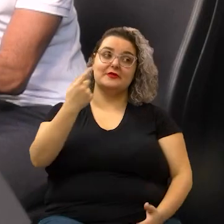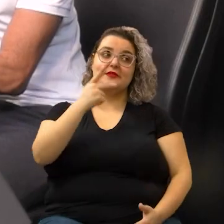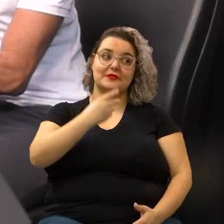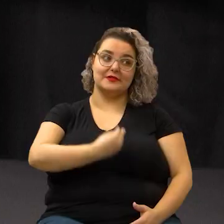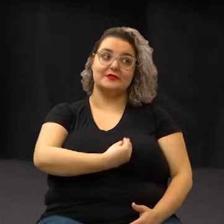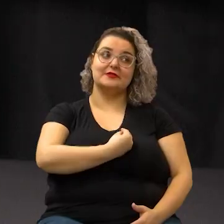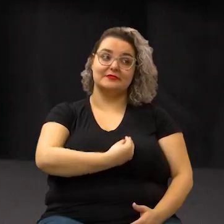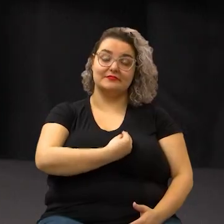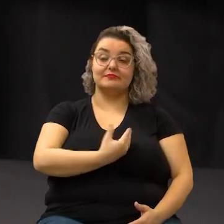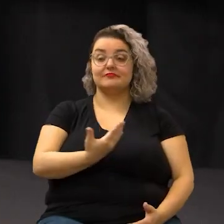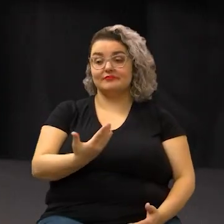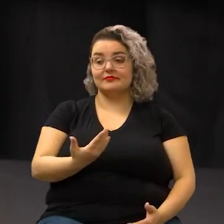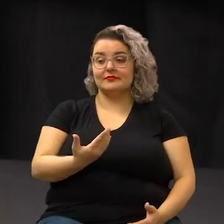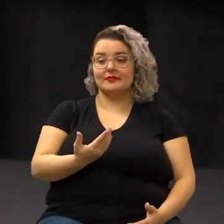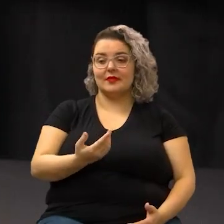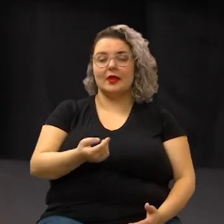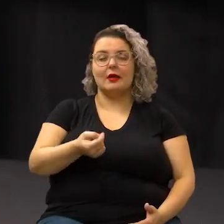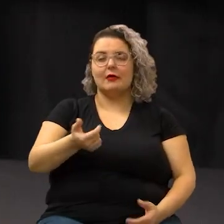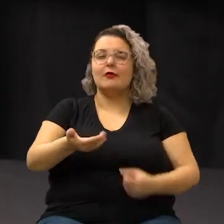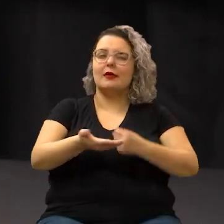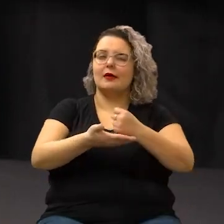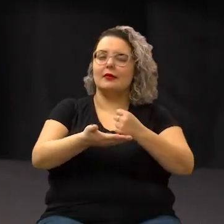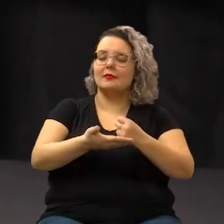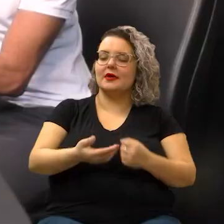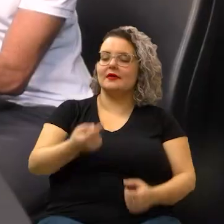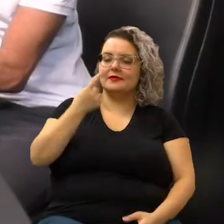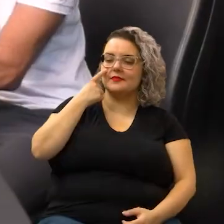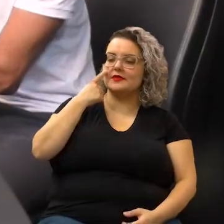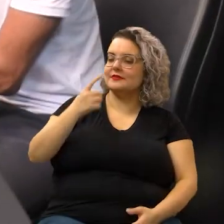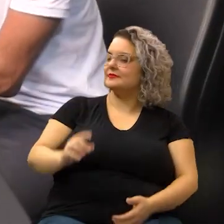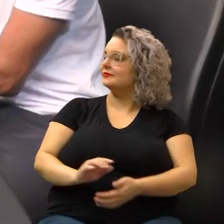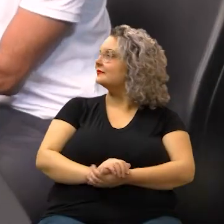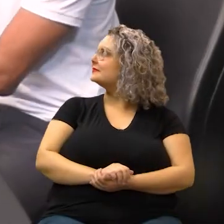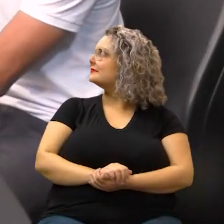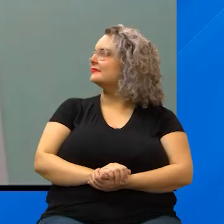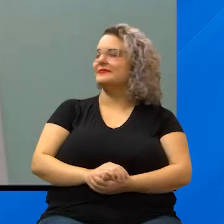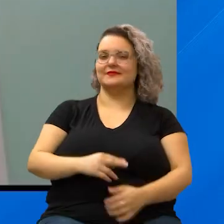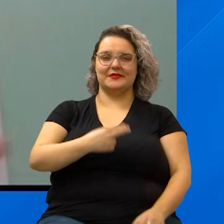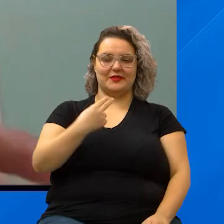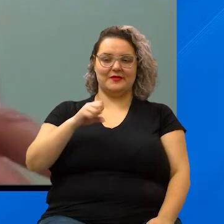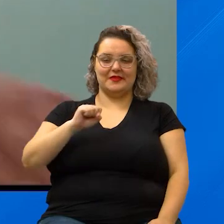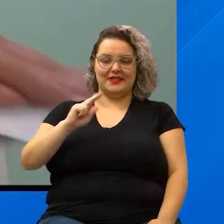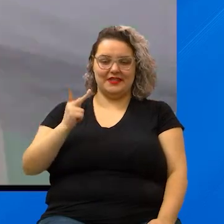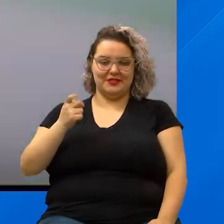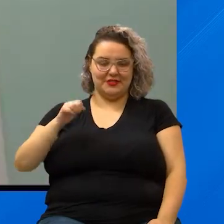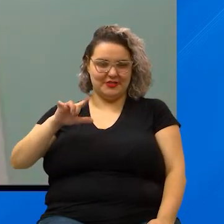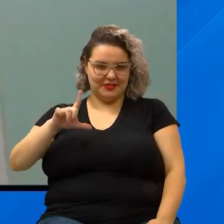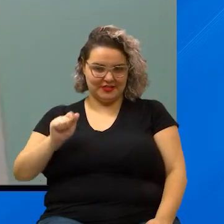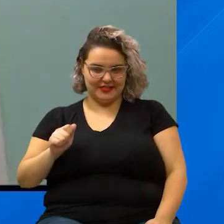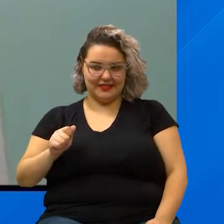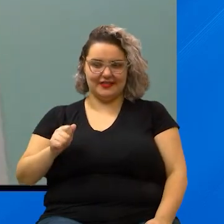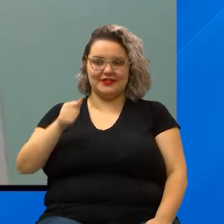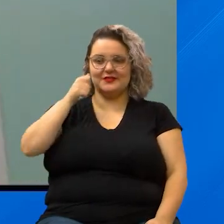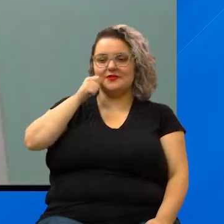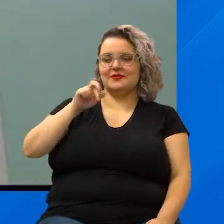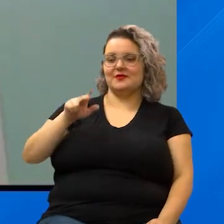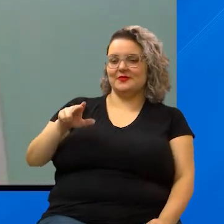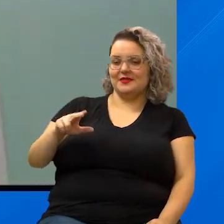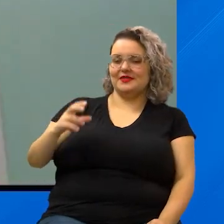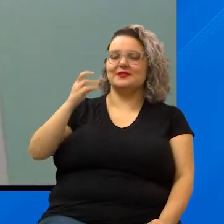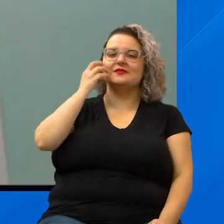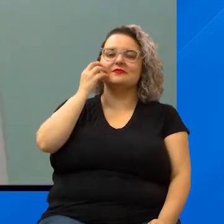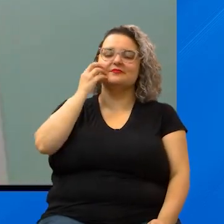muito importante na sua vida. Eu digo até que quase que essencial. Vamos lá. Meu nome é Sheila, eu sou irmã do